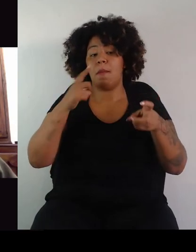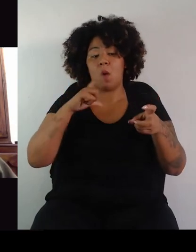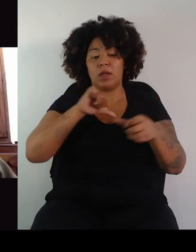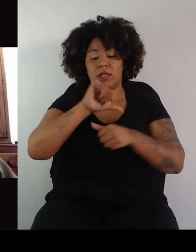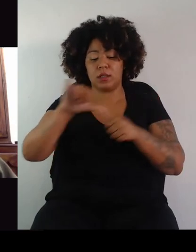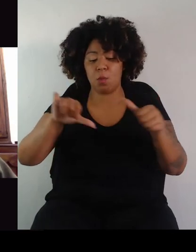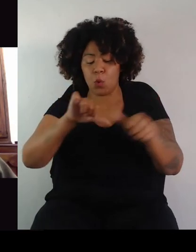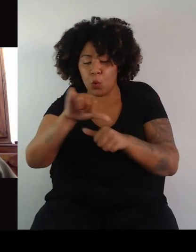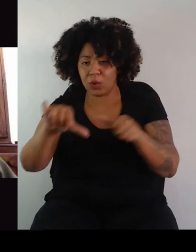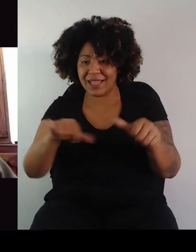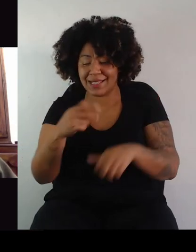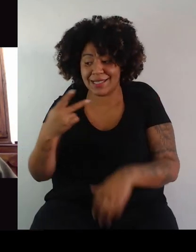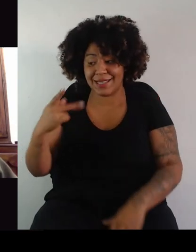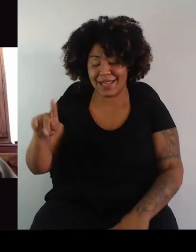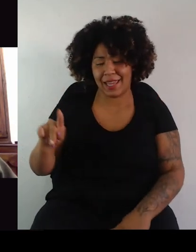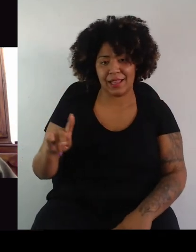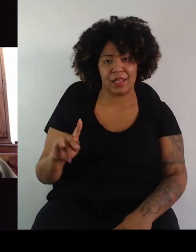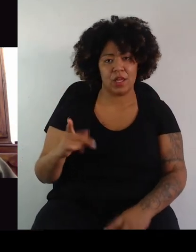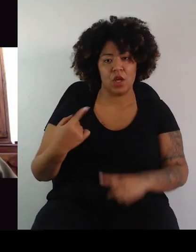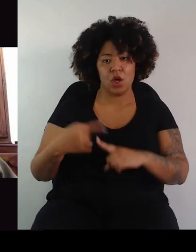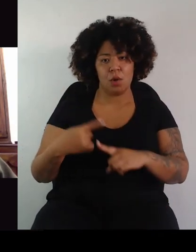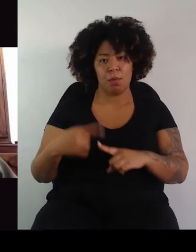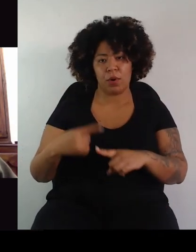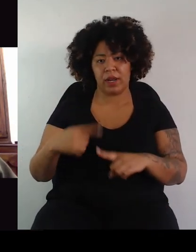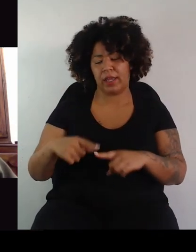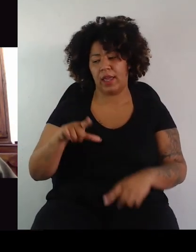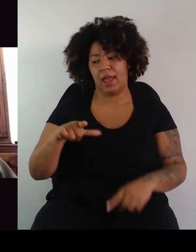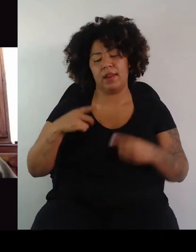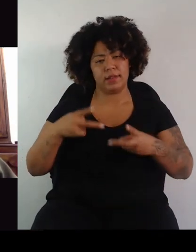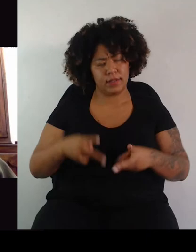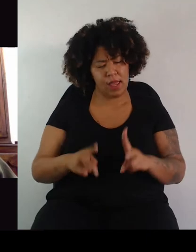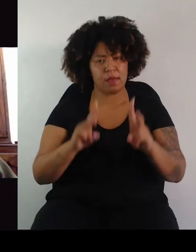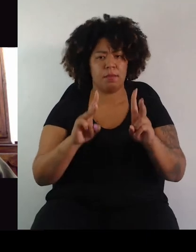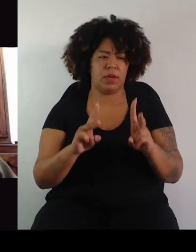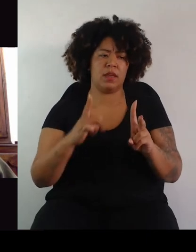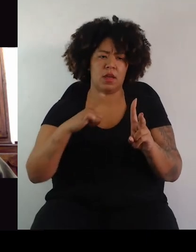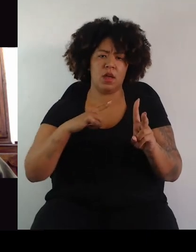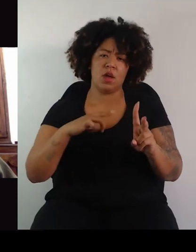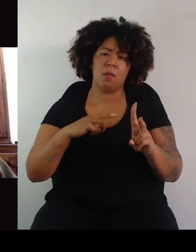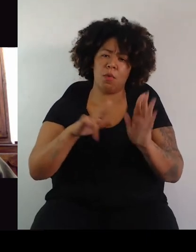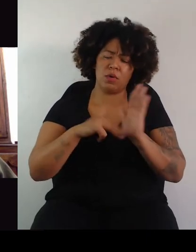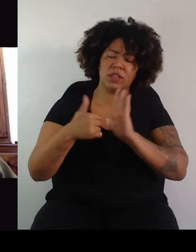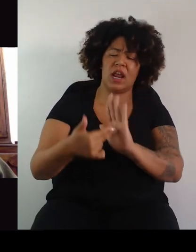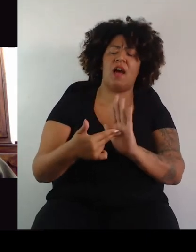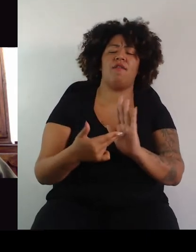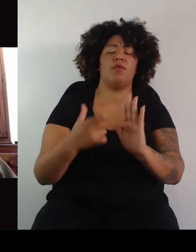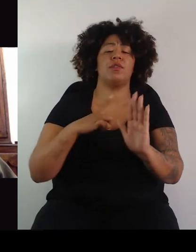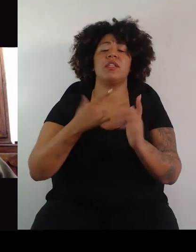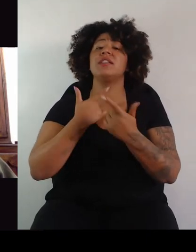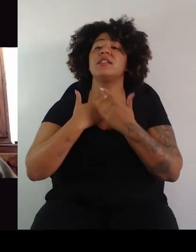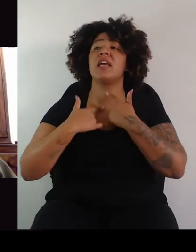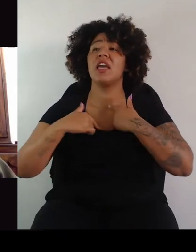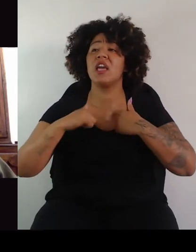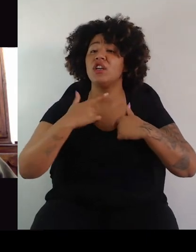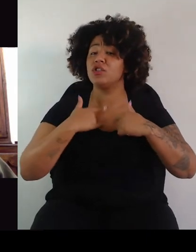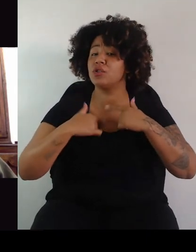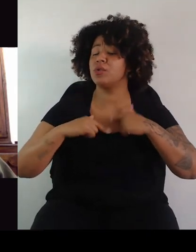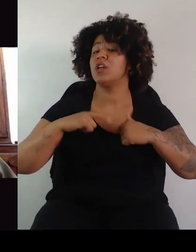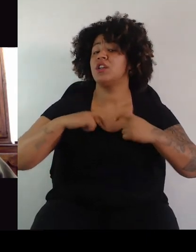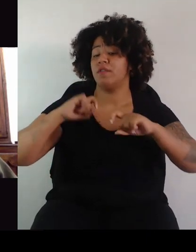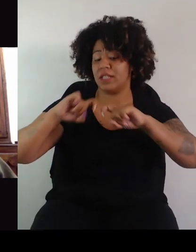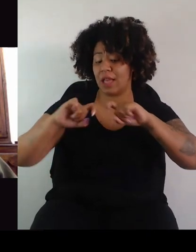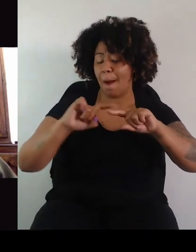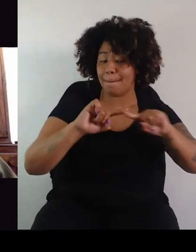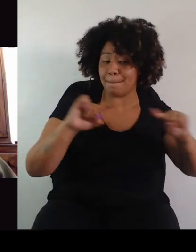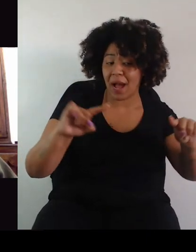a sua sexualidade não era um segredo né mas ele agia de uma forma discreta porque também sabia que existiria